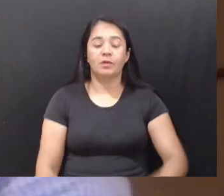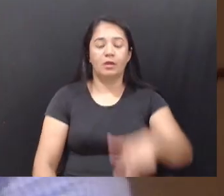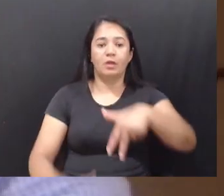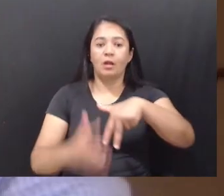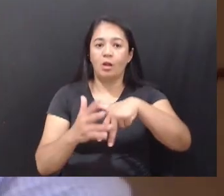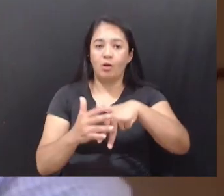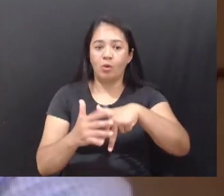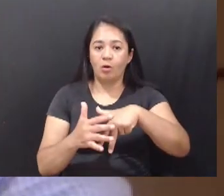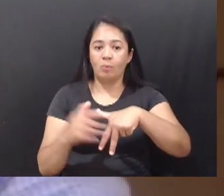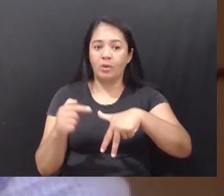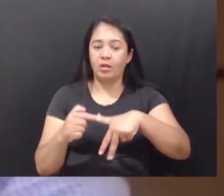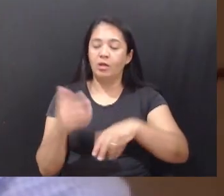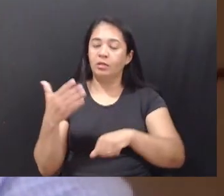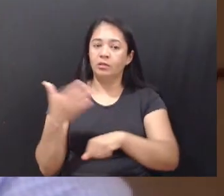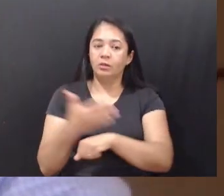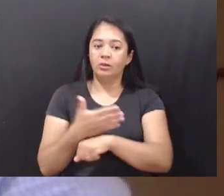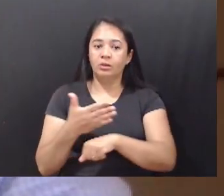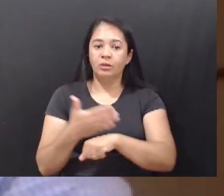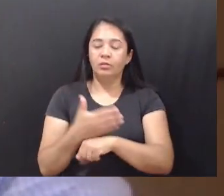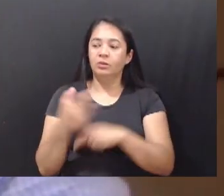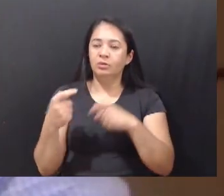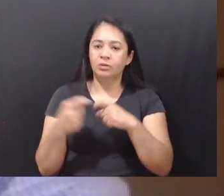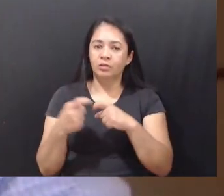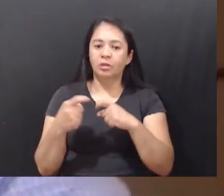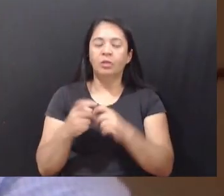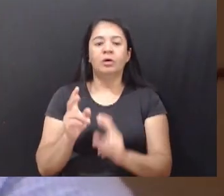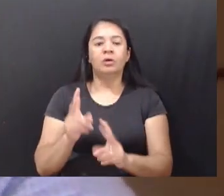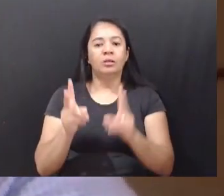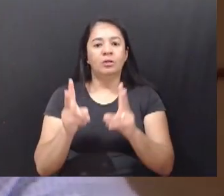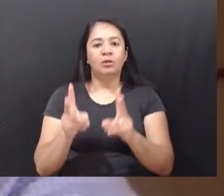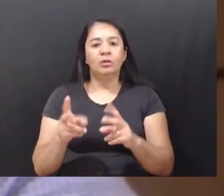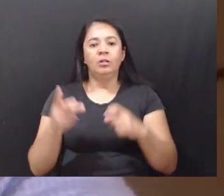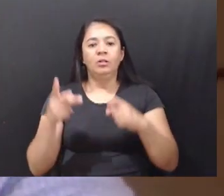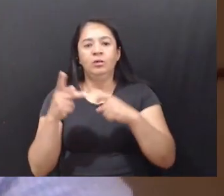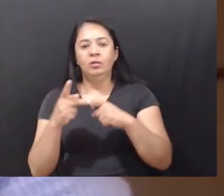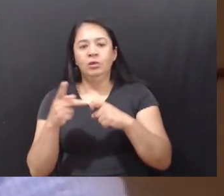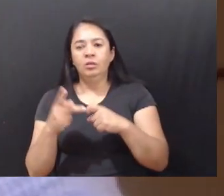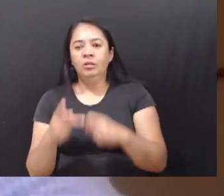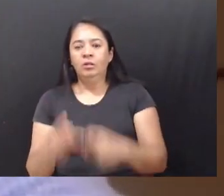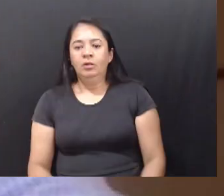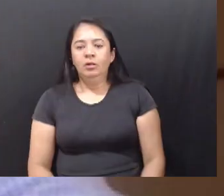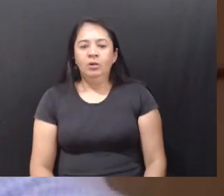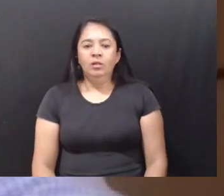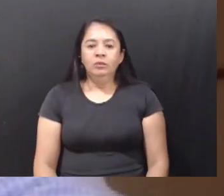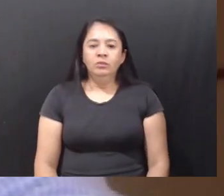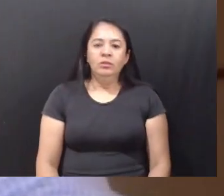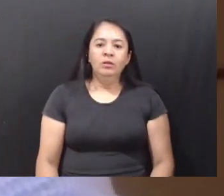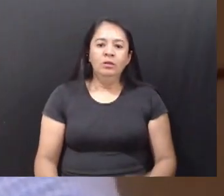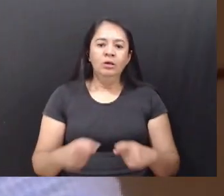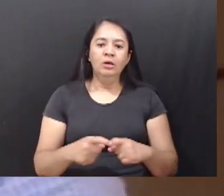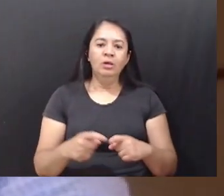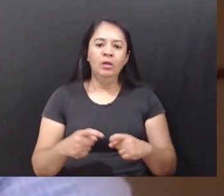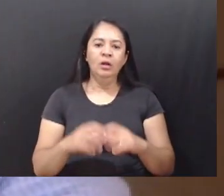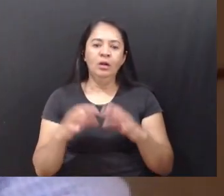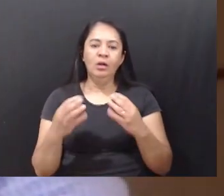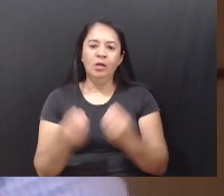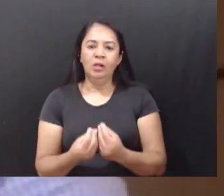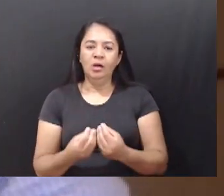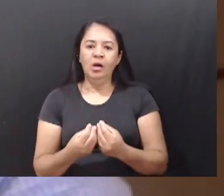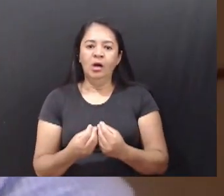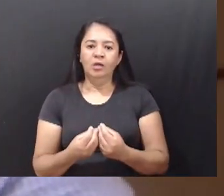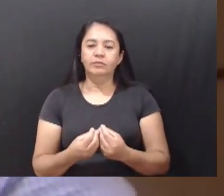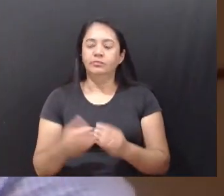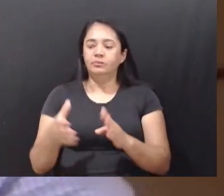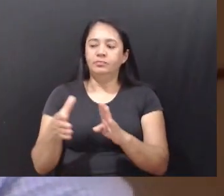paciente o qual frequenta, né, o médico regularmente, o pediatra, o médico de família, ele vai ser muito